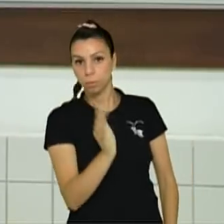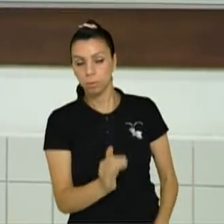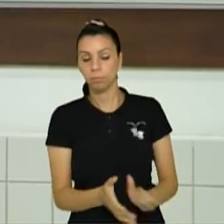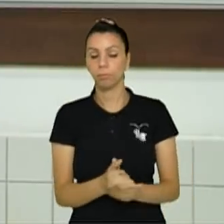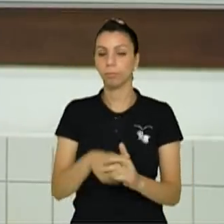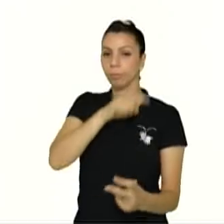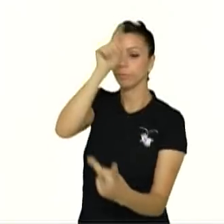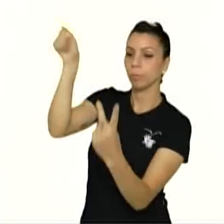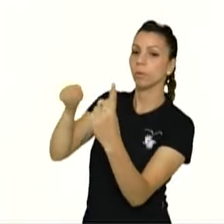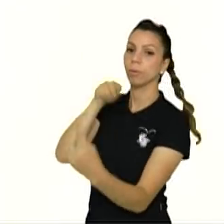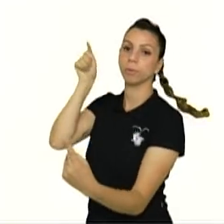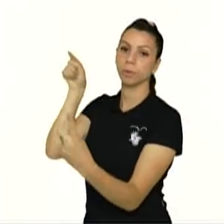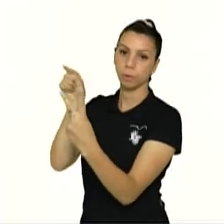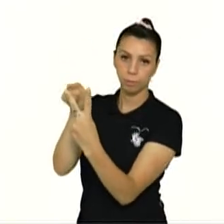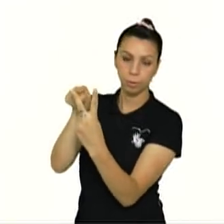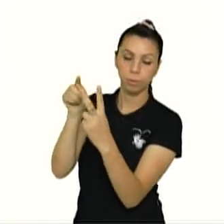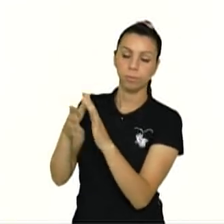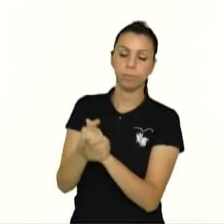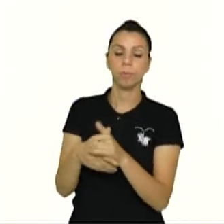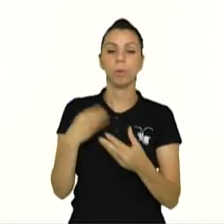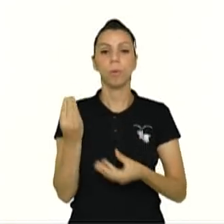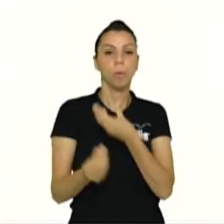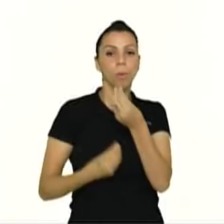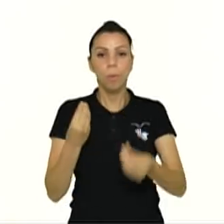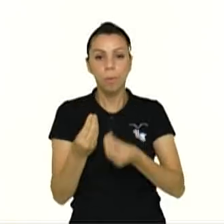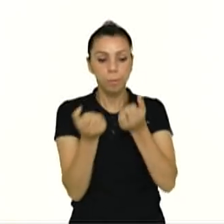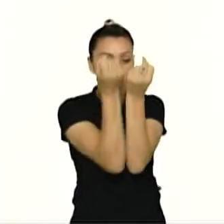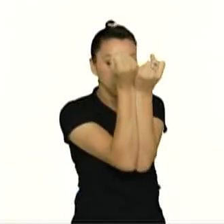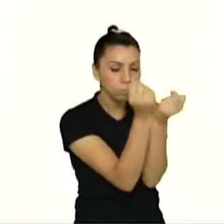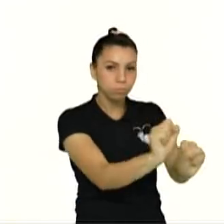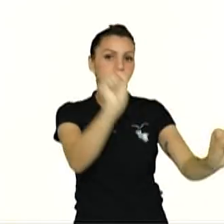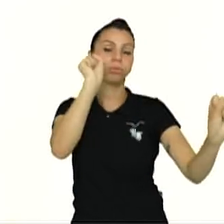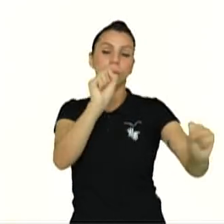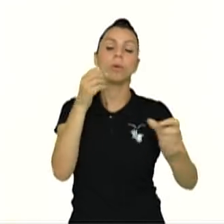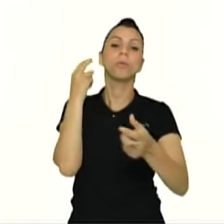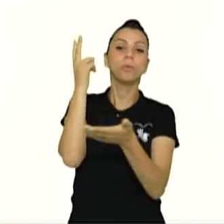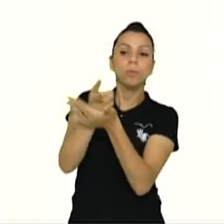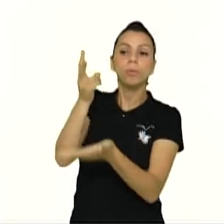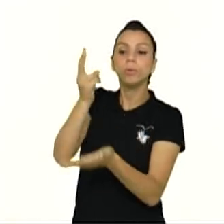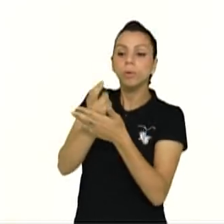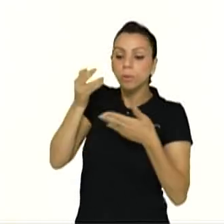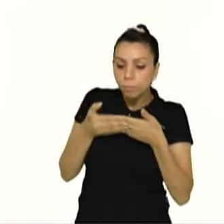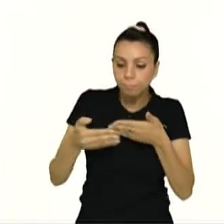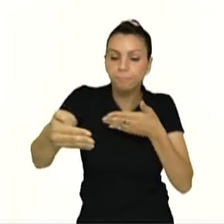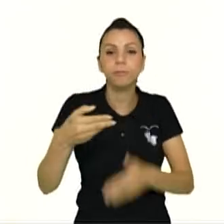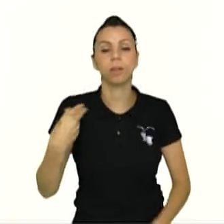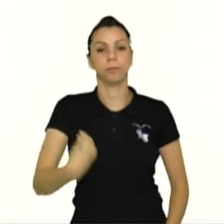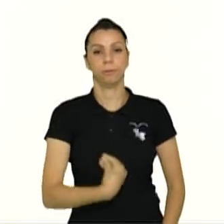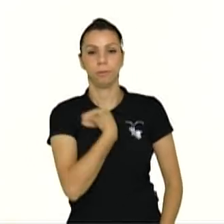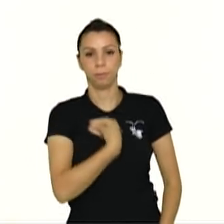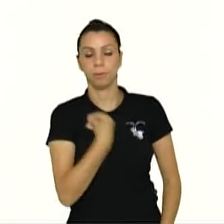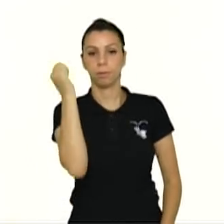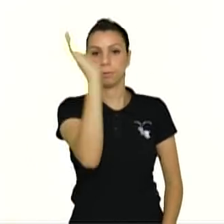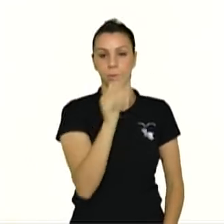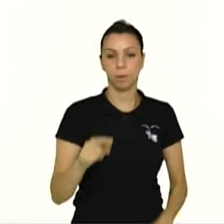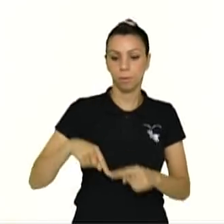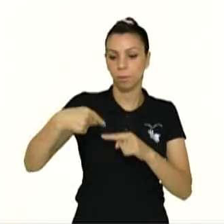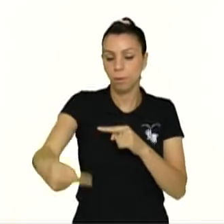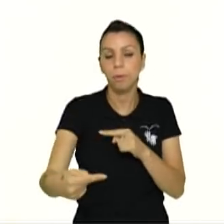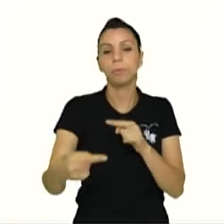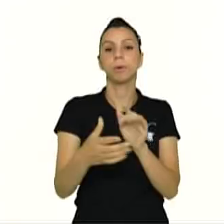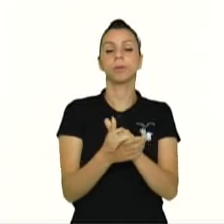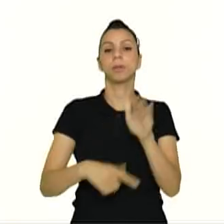específico, identificar como os recém-libertos da escravidão continuaram suas vidas no Brasil